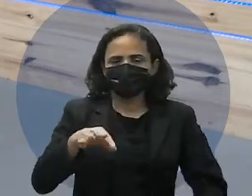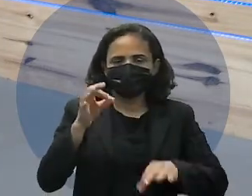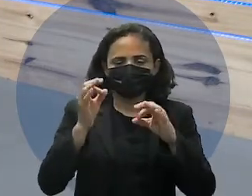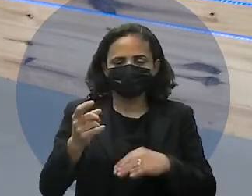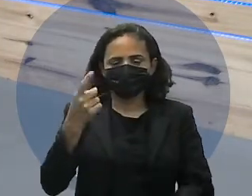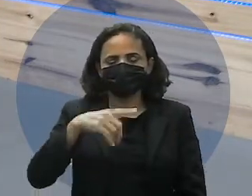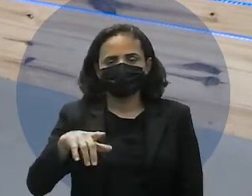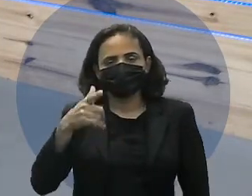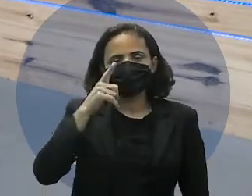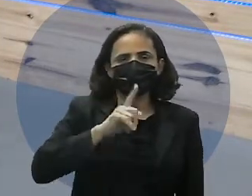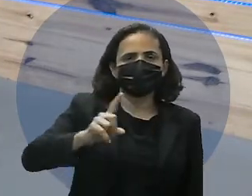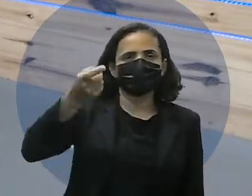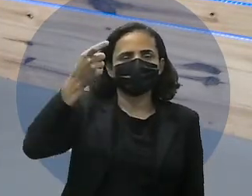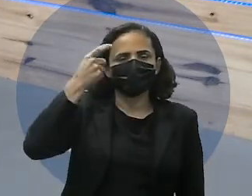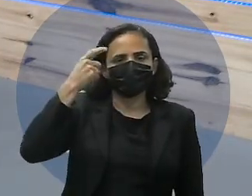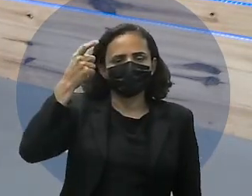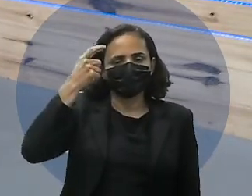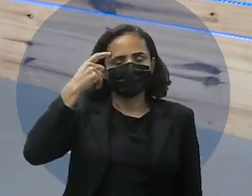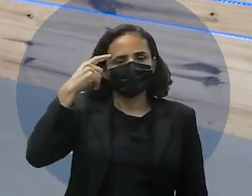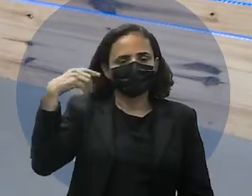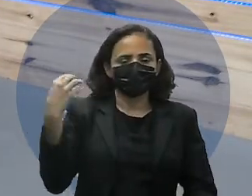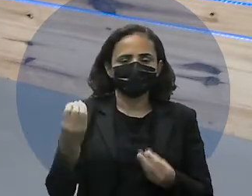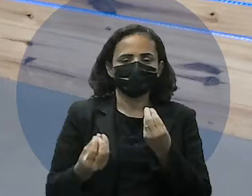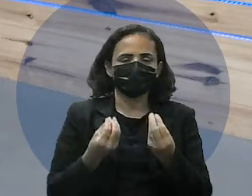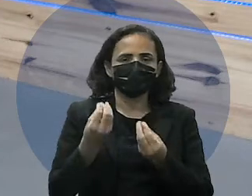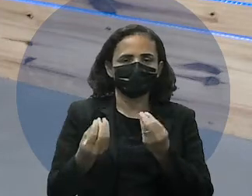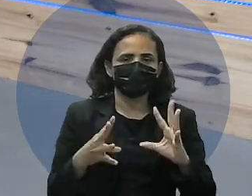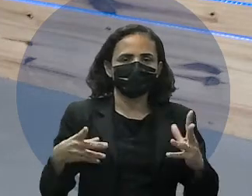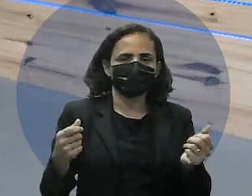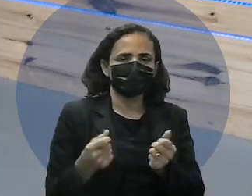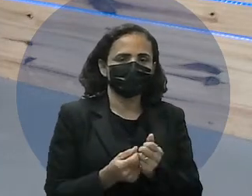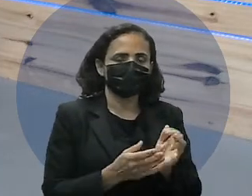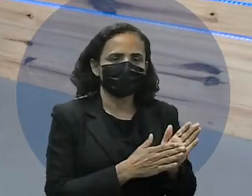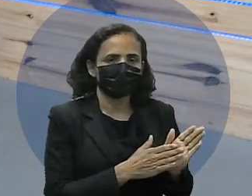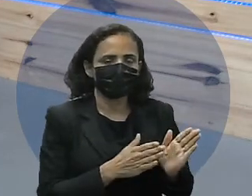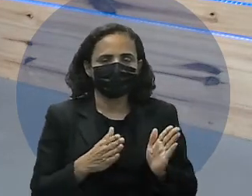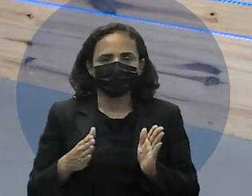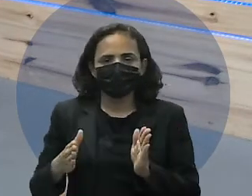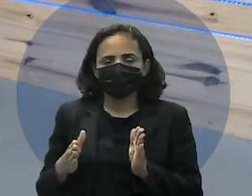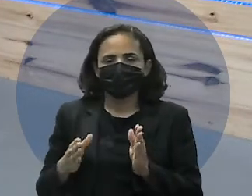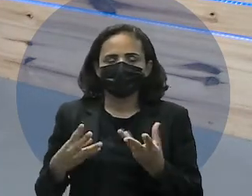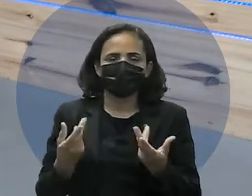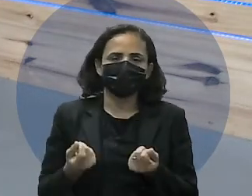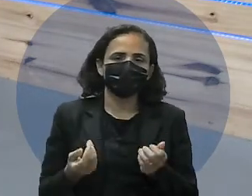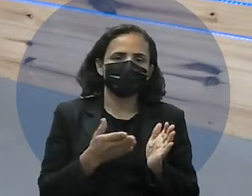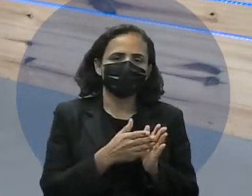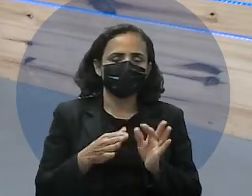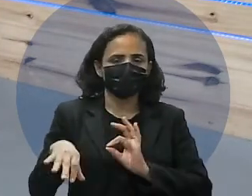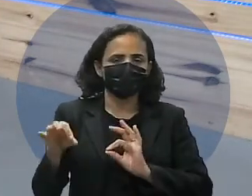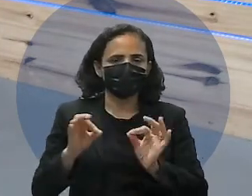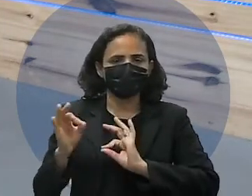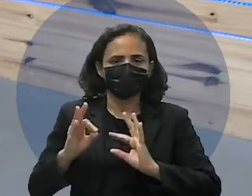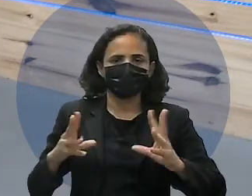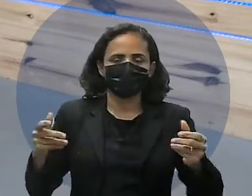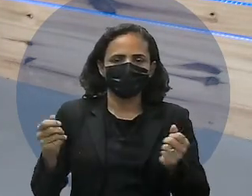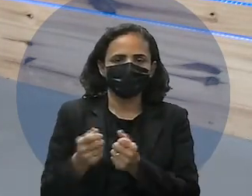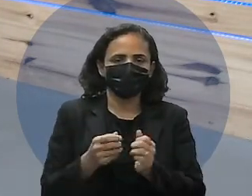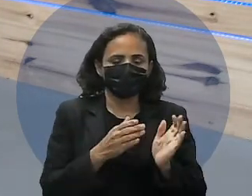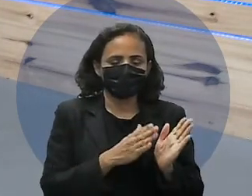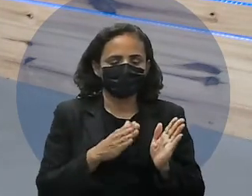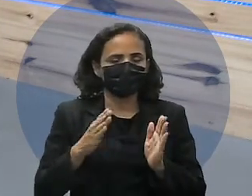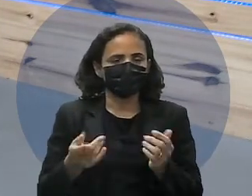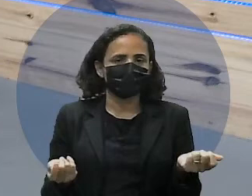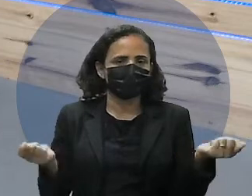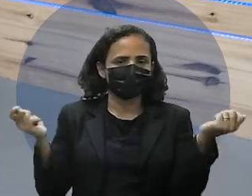a gente pode pensar em como a questão apareceu ano passado e fazer uma projeção de